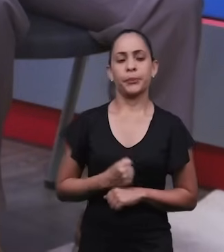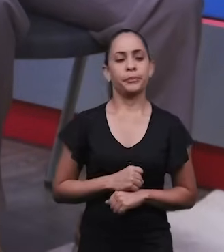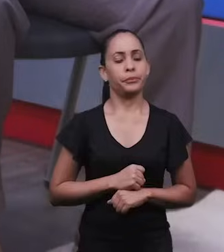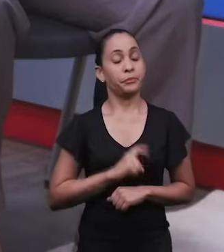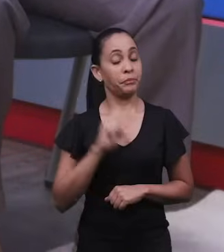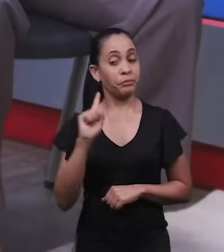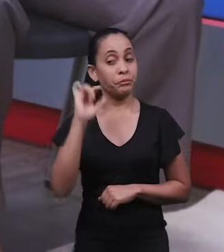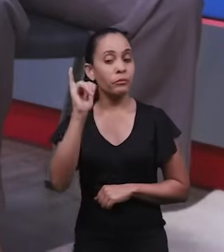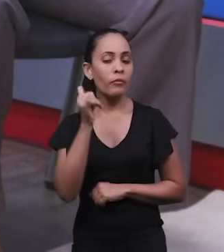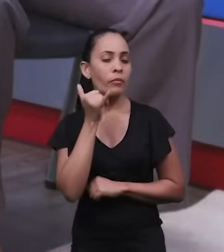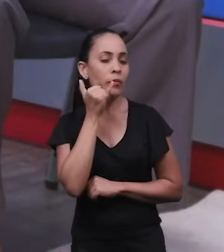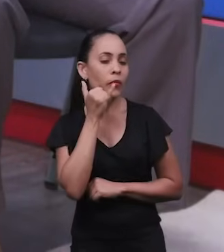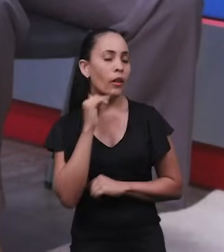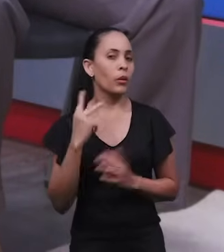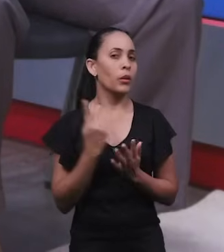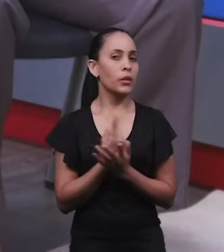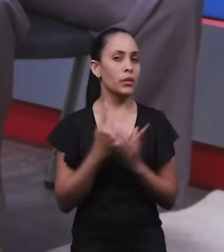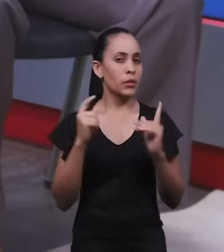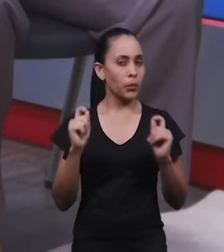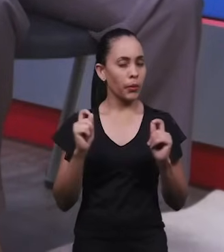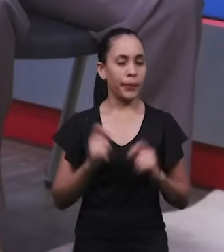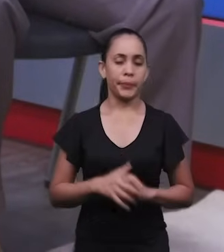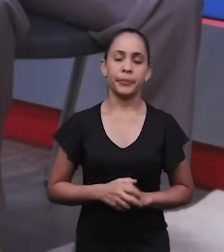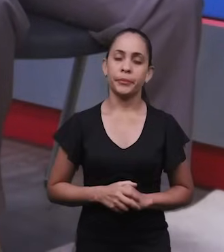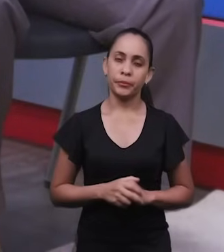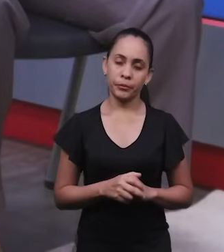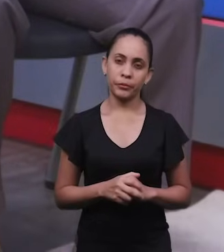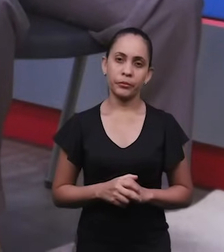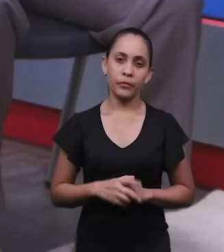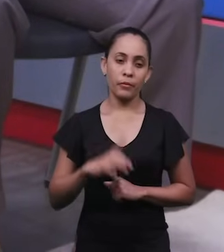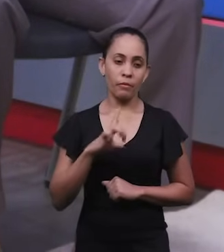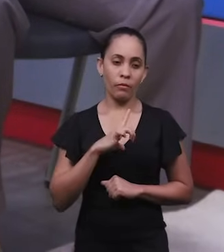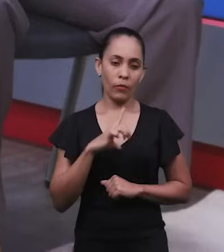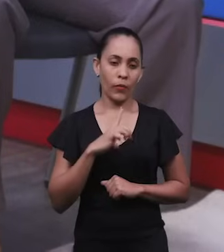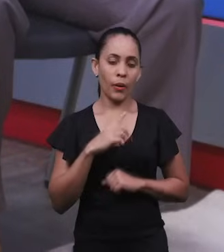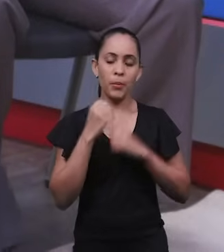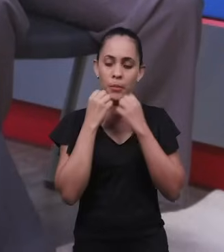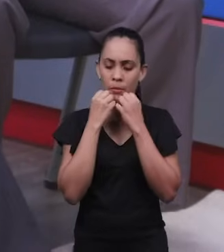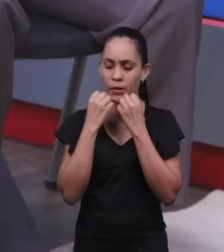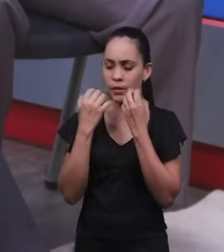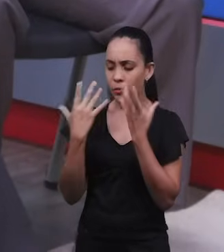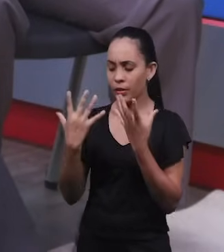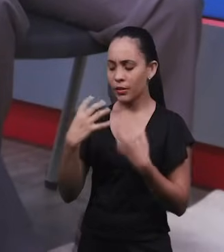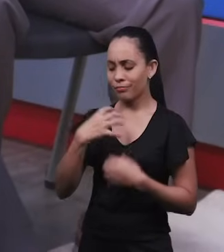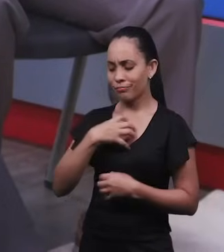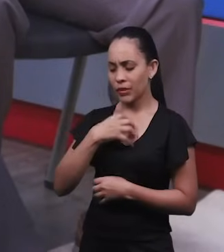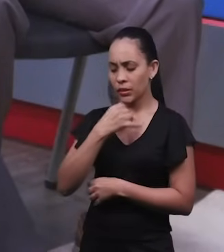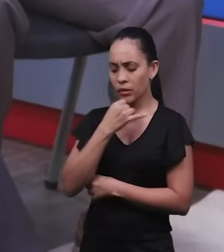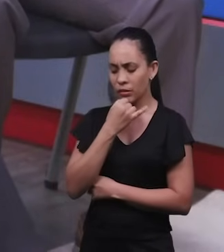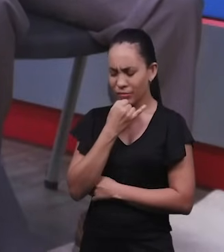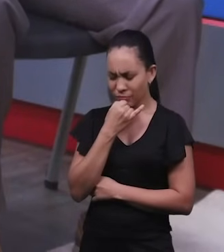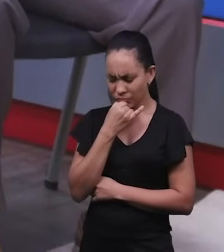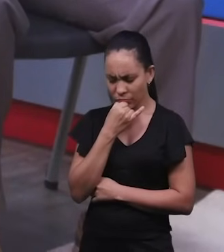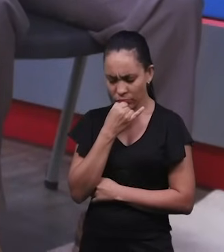ao atendê-la, nós vimos que ela tinha uma expressão da voz muito